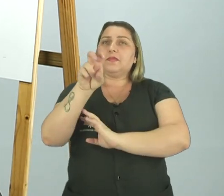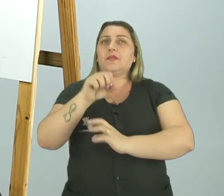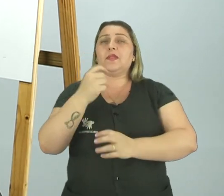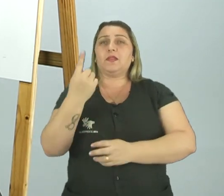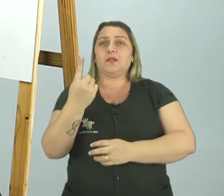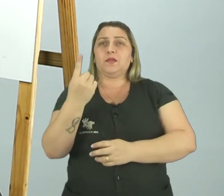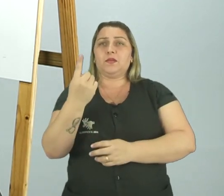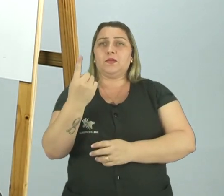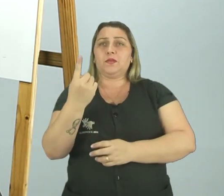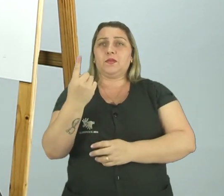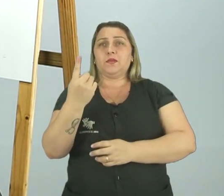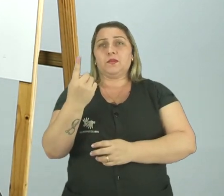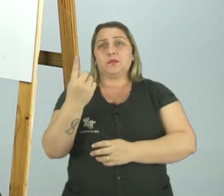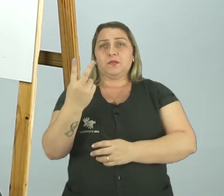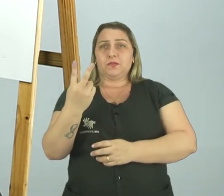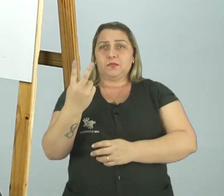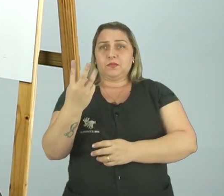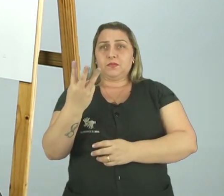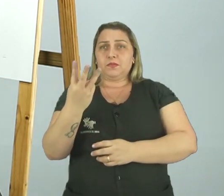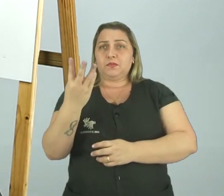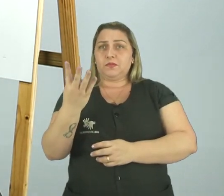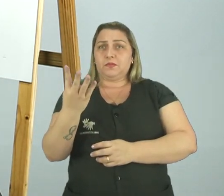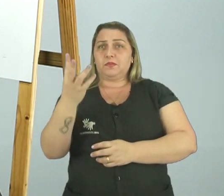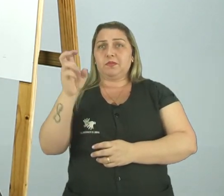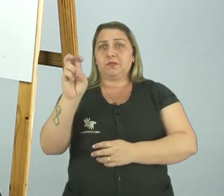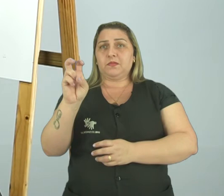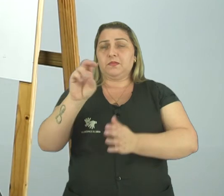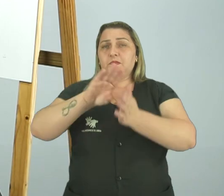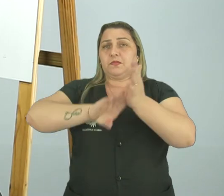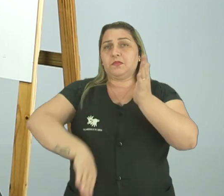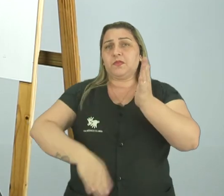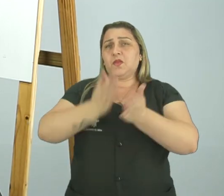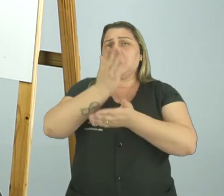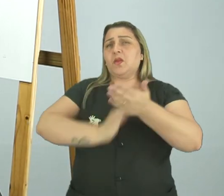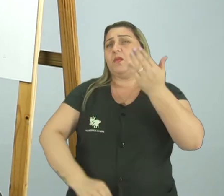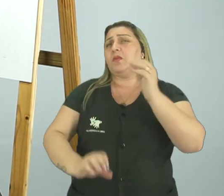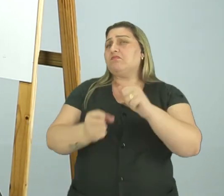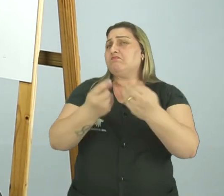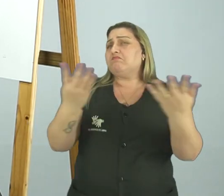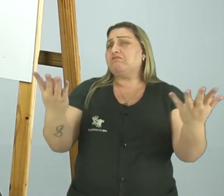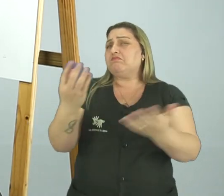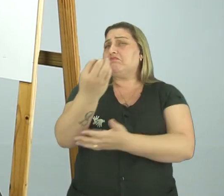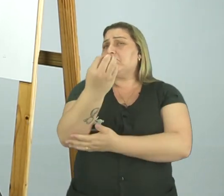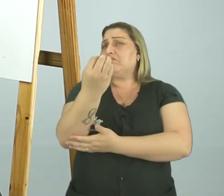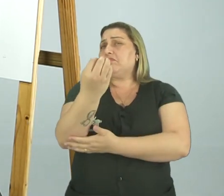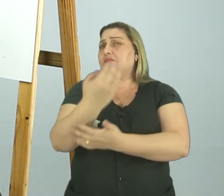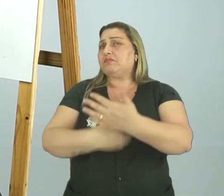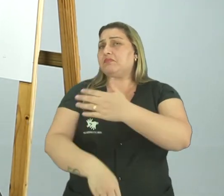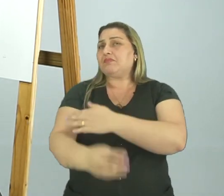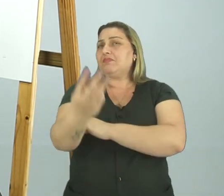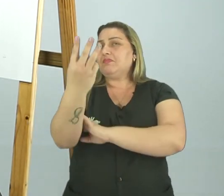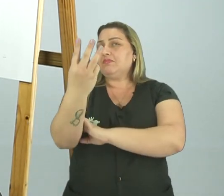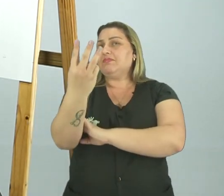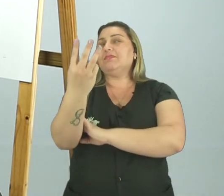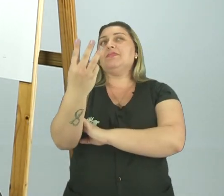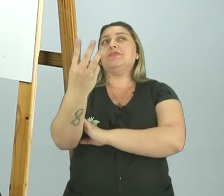1, 2, 3, 4, 5. Com quantos eu vou ficar?